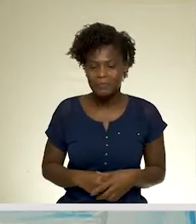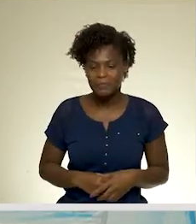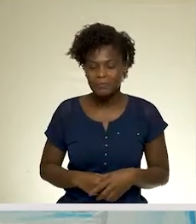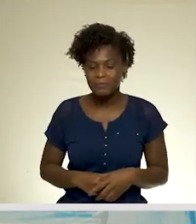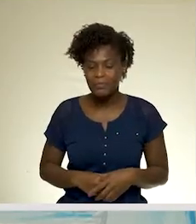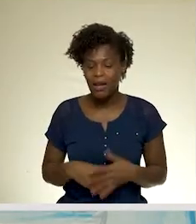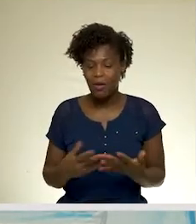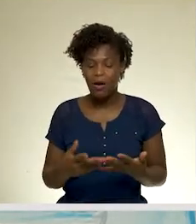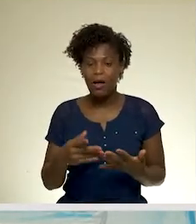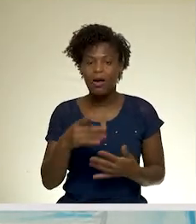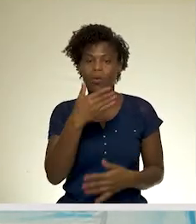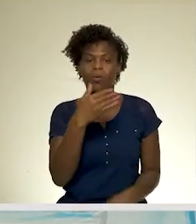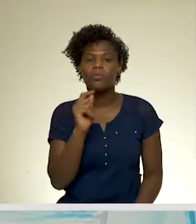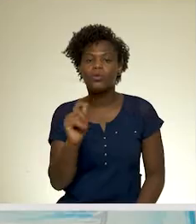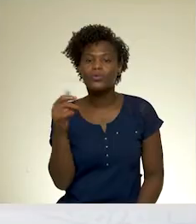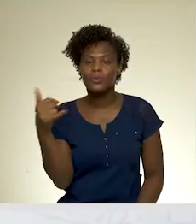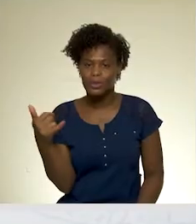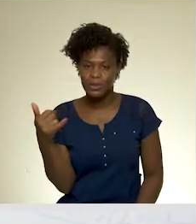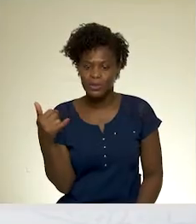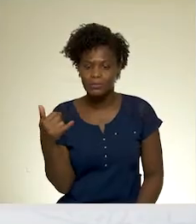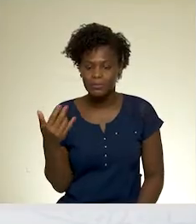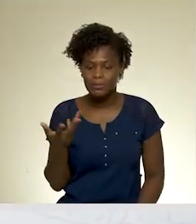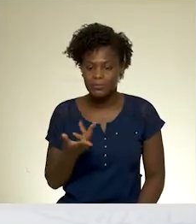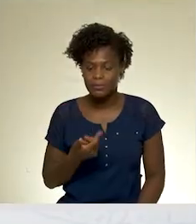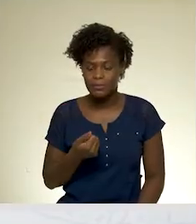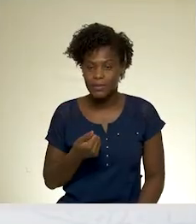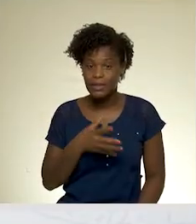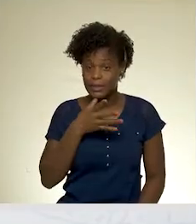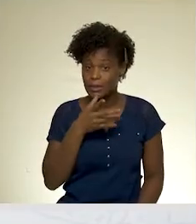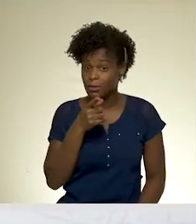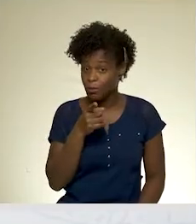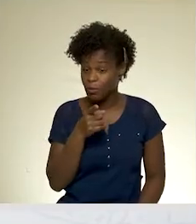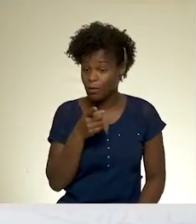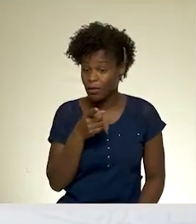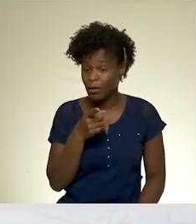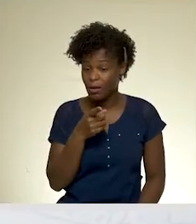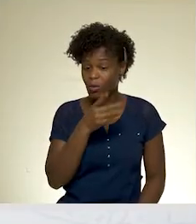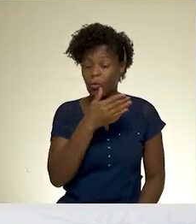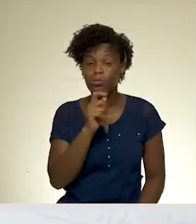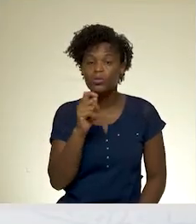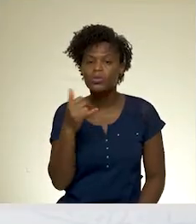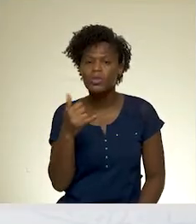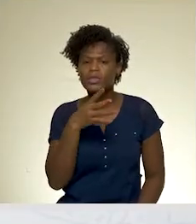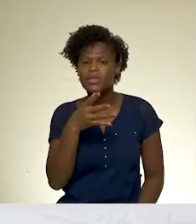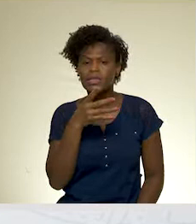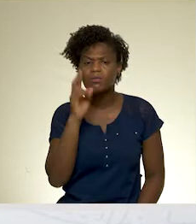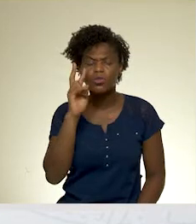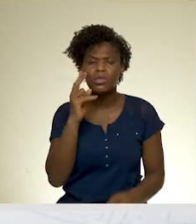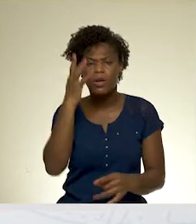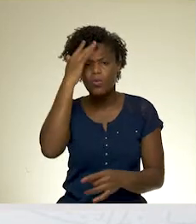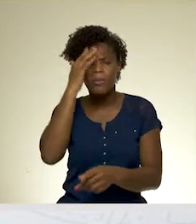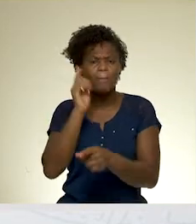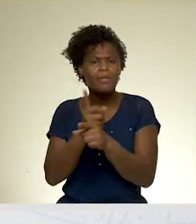Na linha 1.2, foi dito para indicar a constante